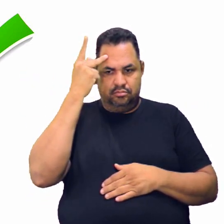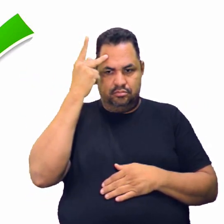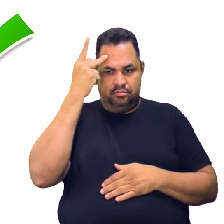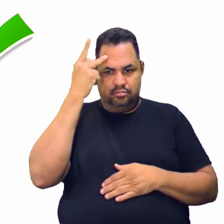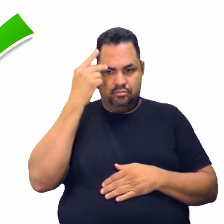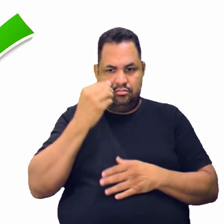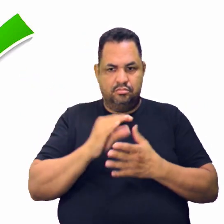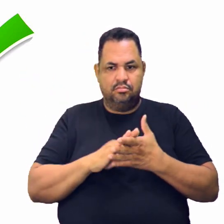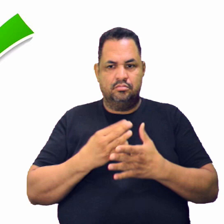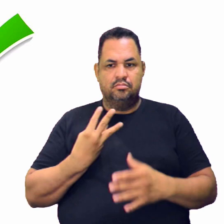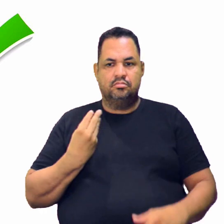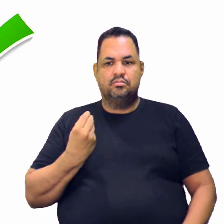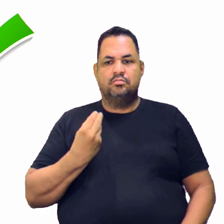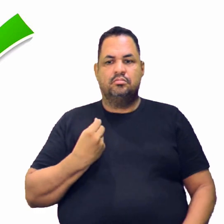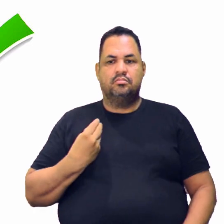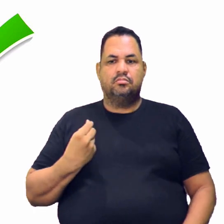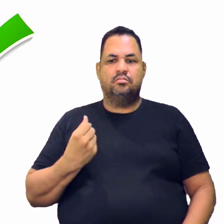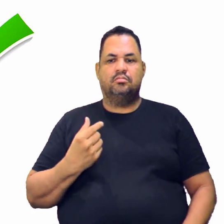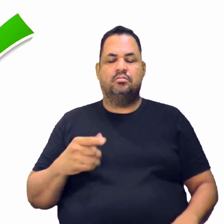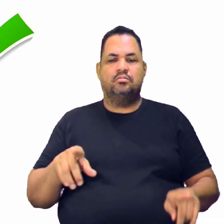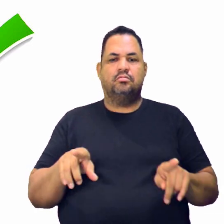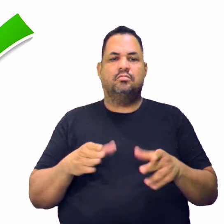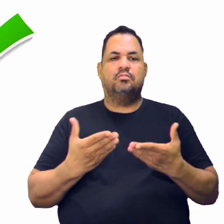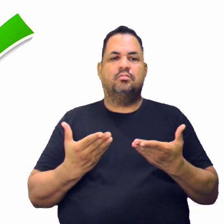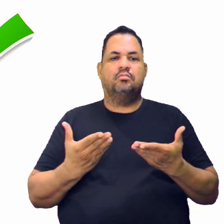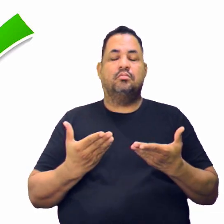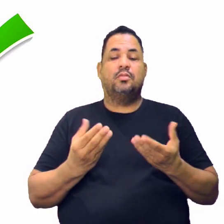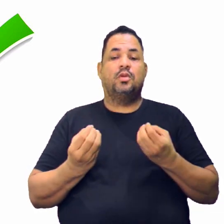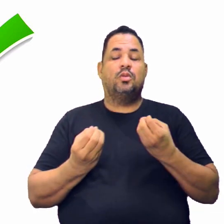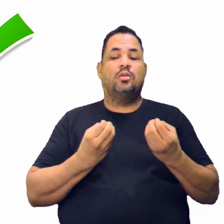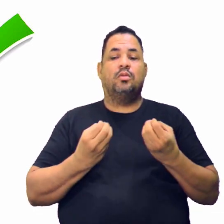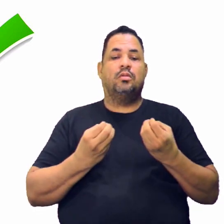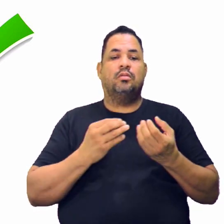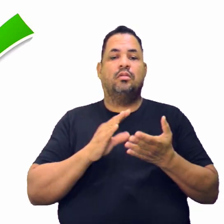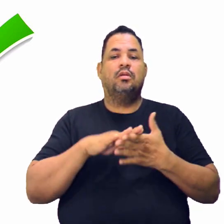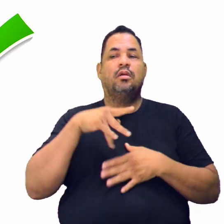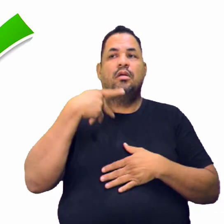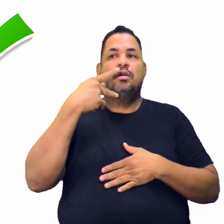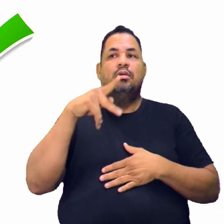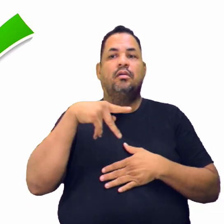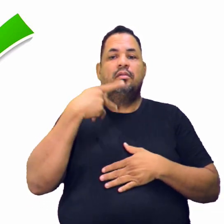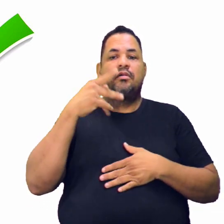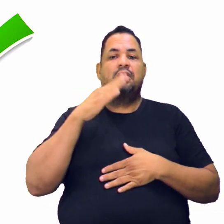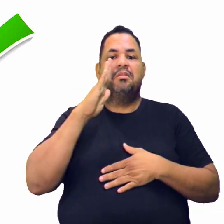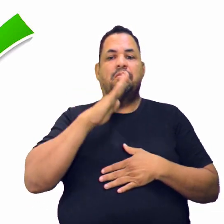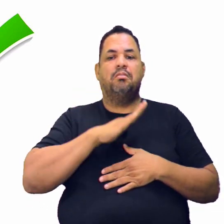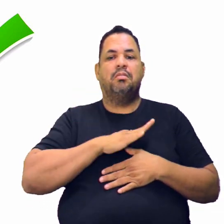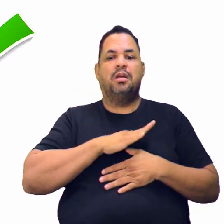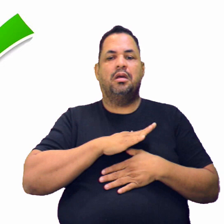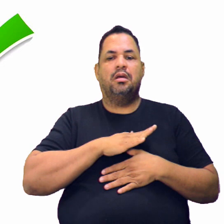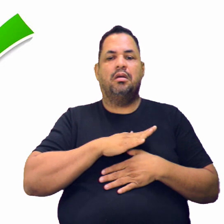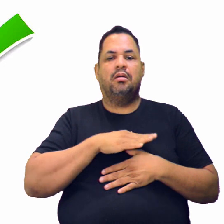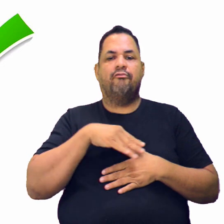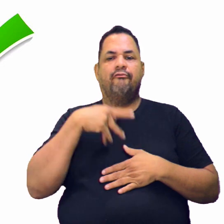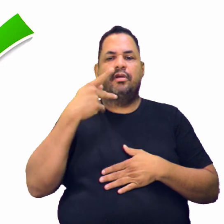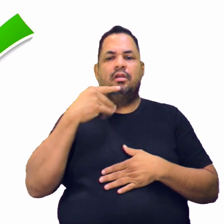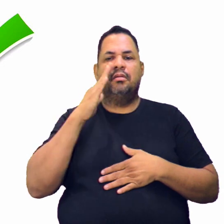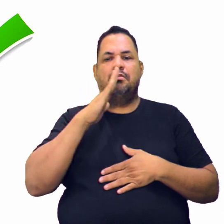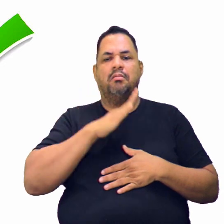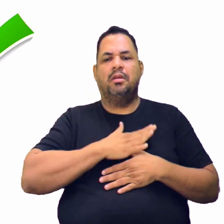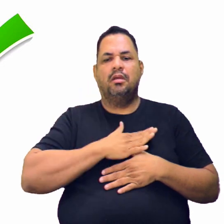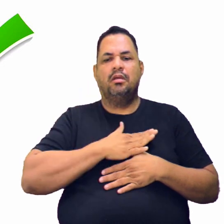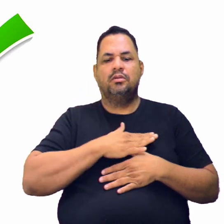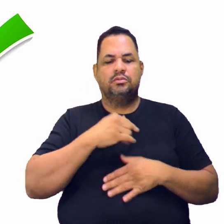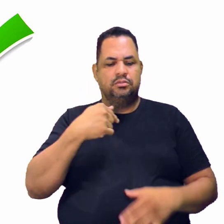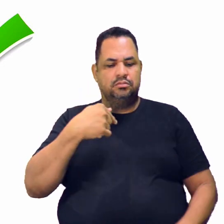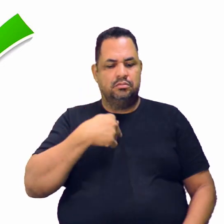do plural. Como assim? Falaram mal de mim. Falaram. Ó,